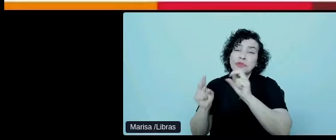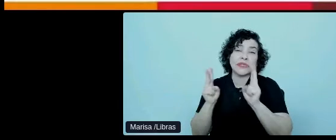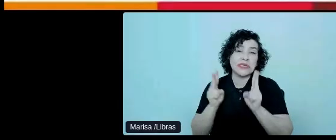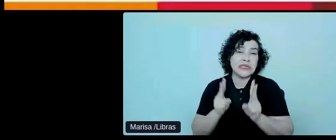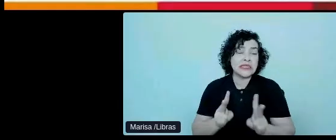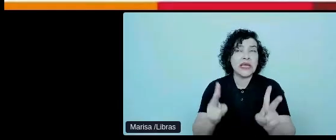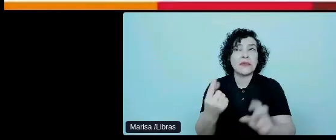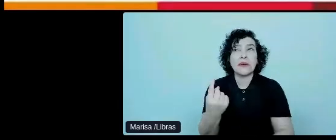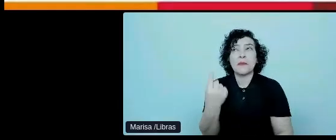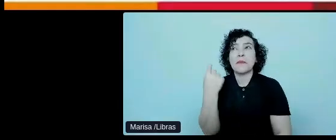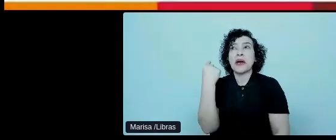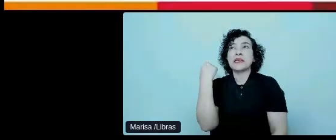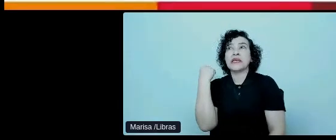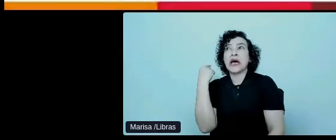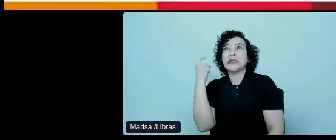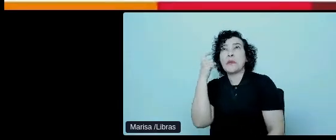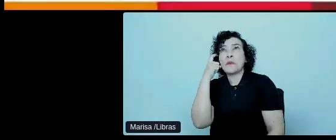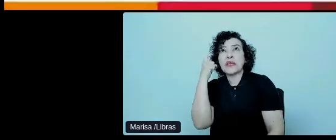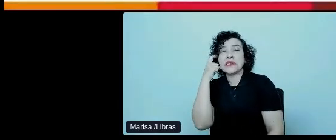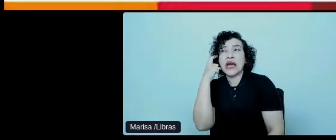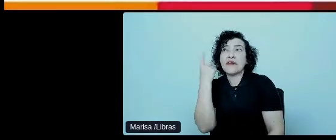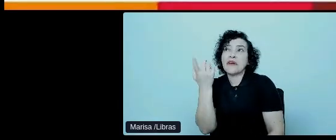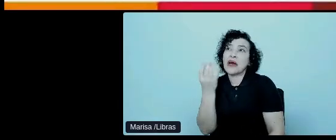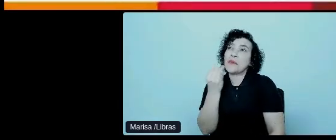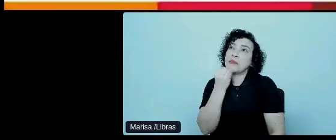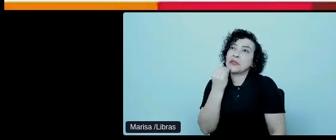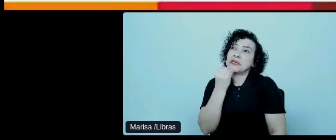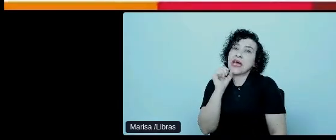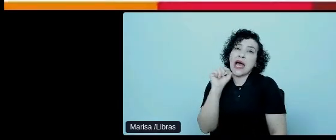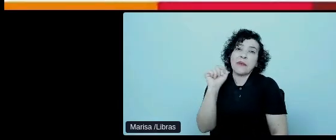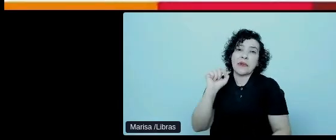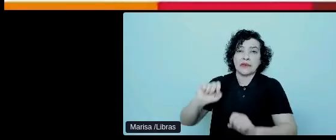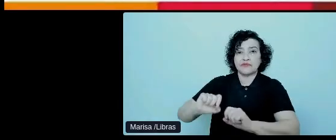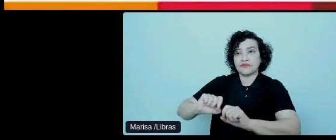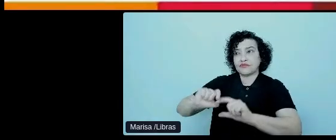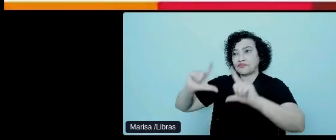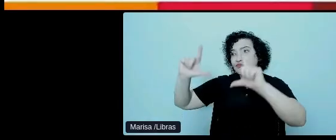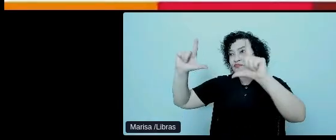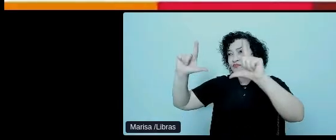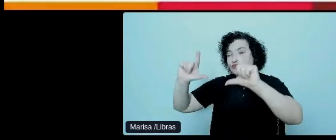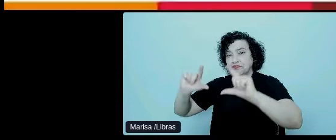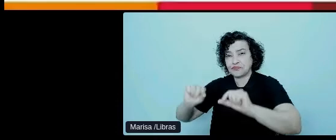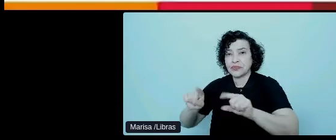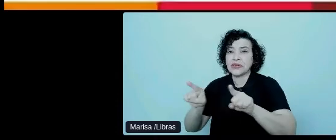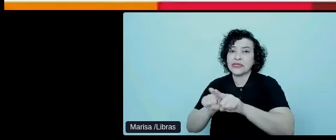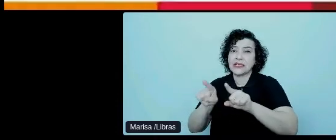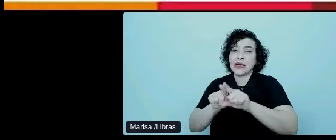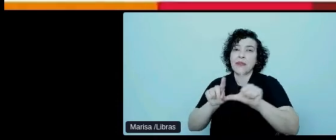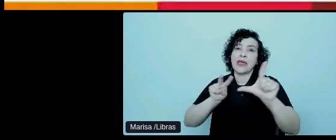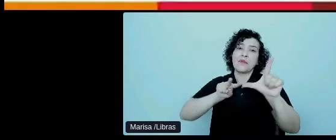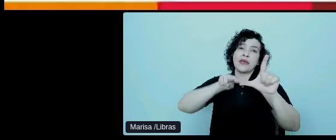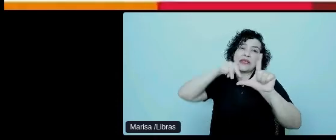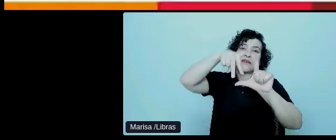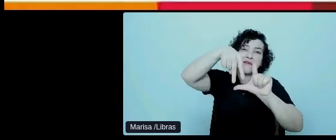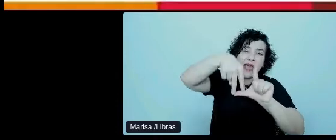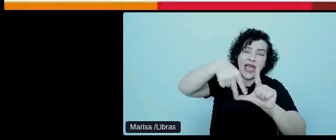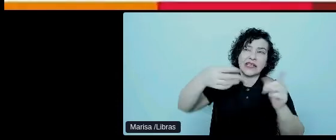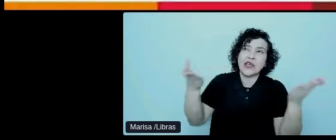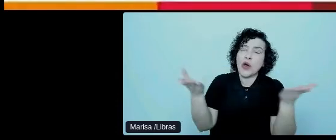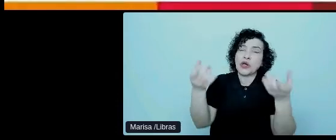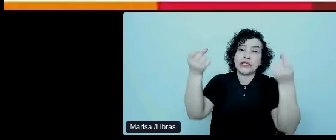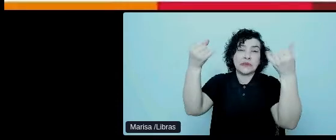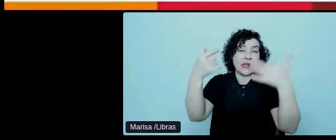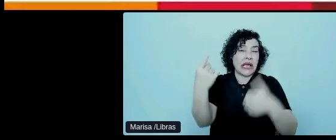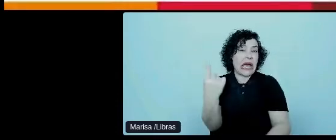no passado não pensou em ter, por exemplo, realidade aumentada, aí o metaverso que o pessoal está falando pra caramba. Então, assim,